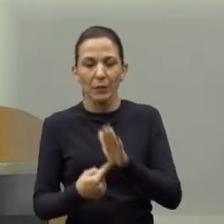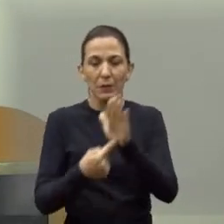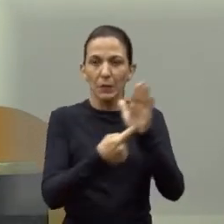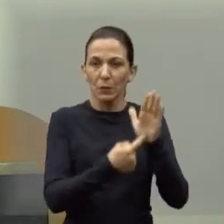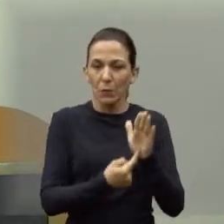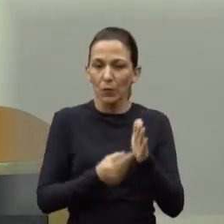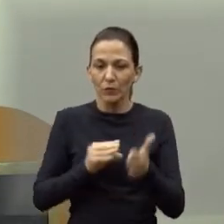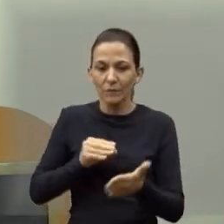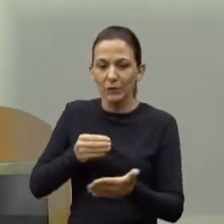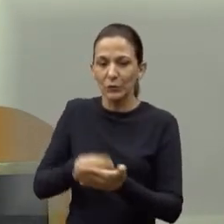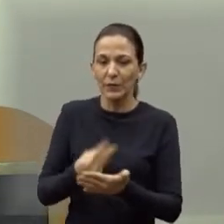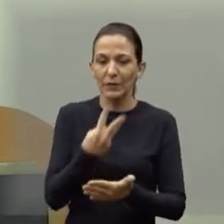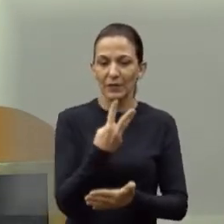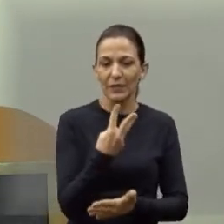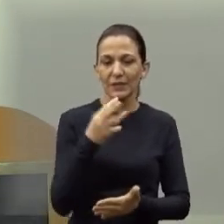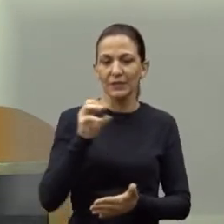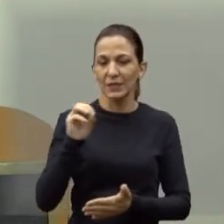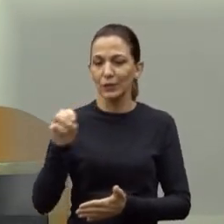o gasto de